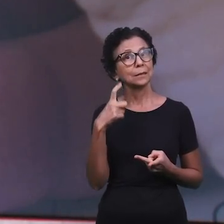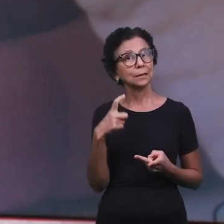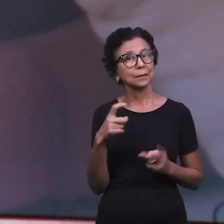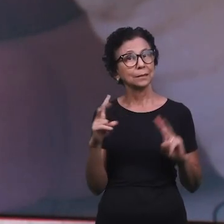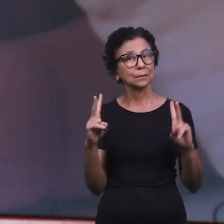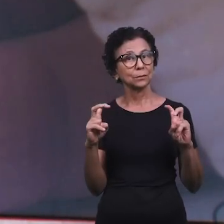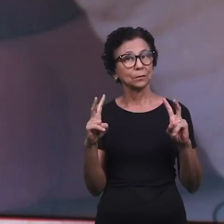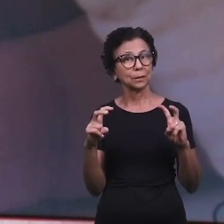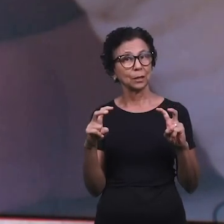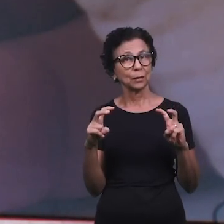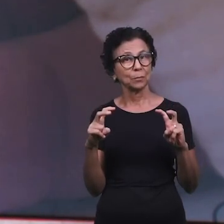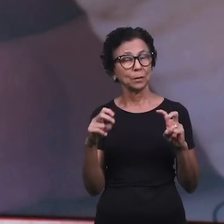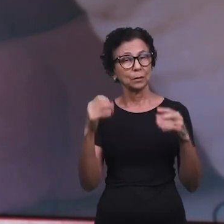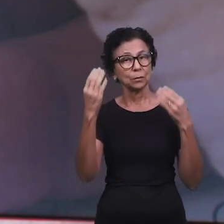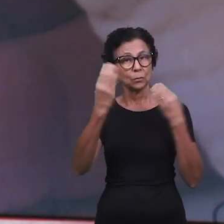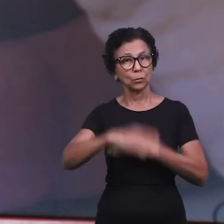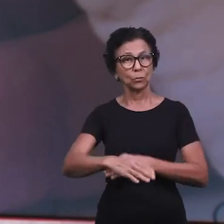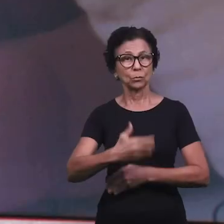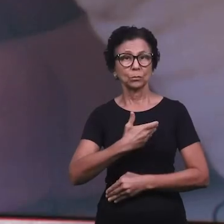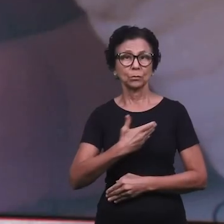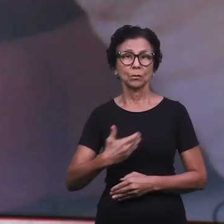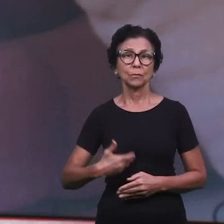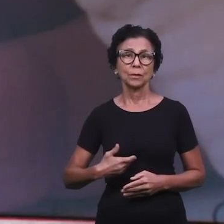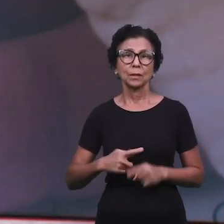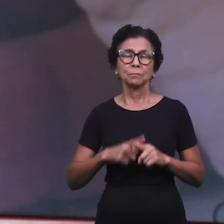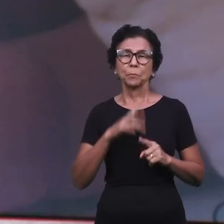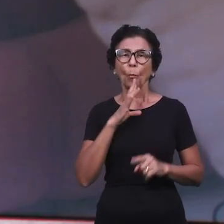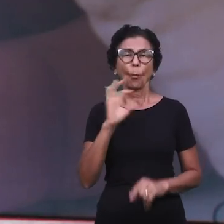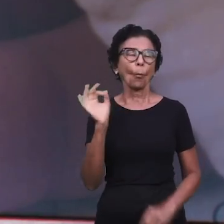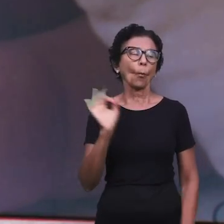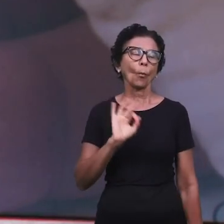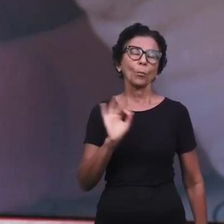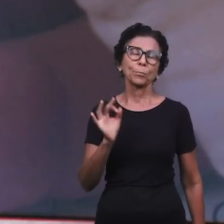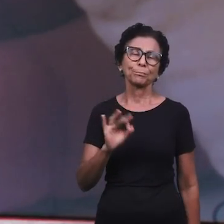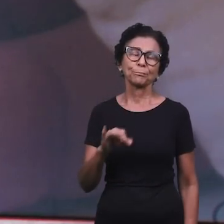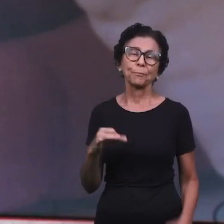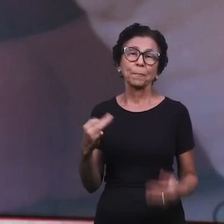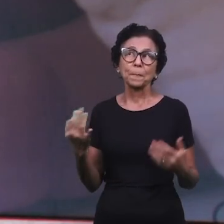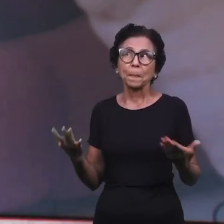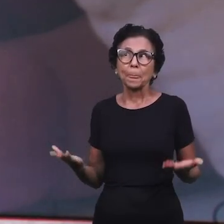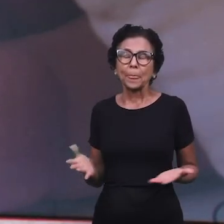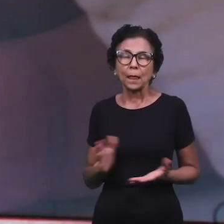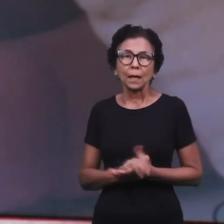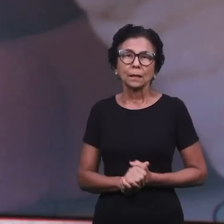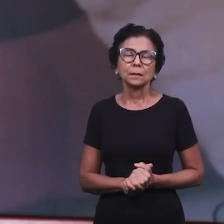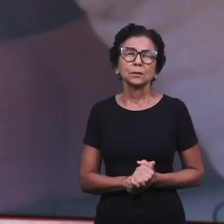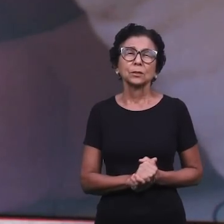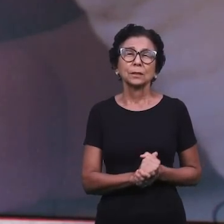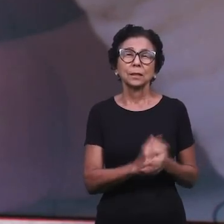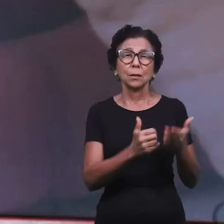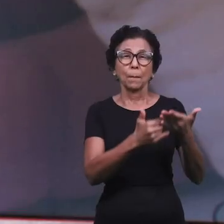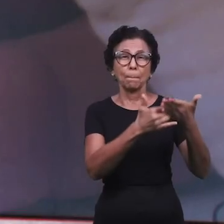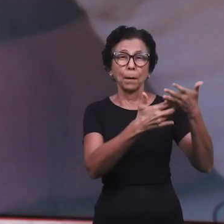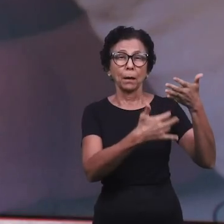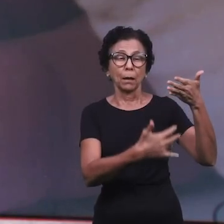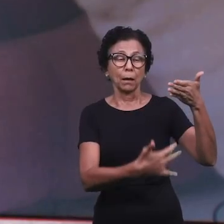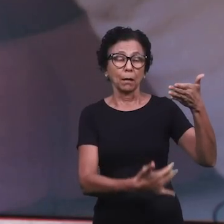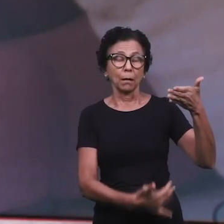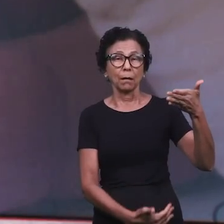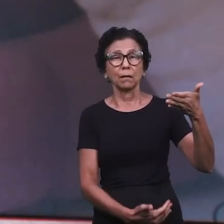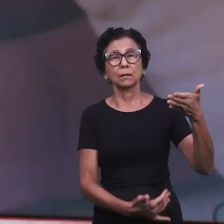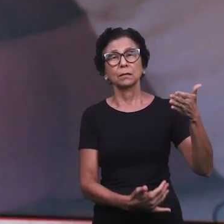público, mas ainda não conhecem o nosso programa. E a gente já está aqui com dezenas de programas